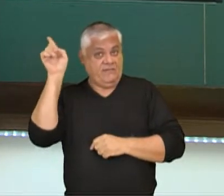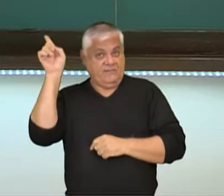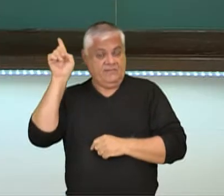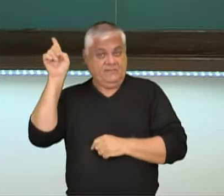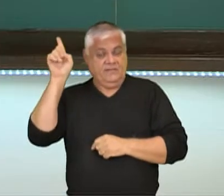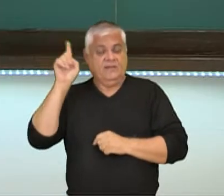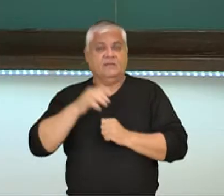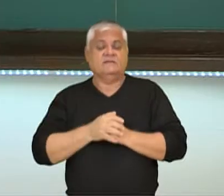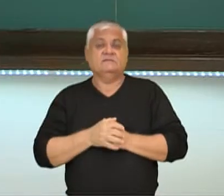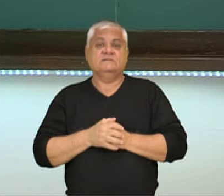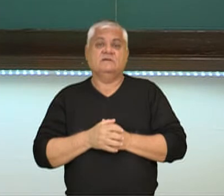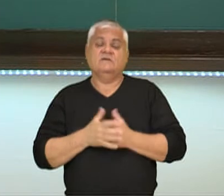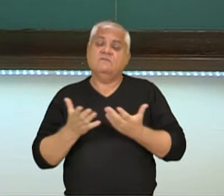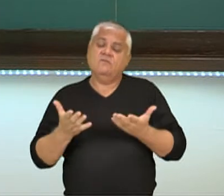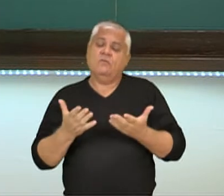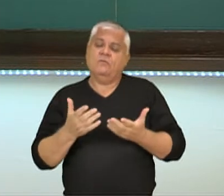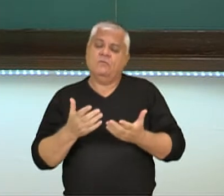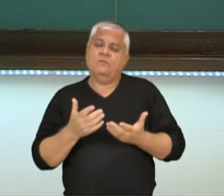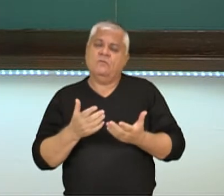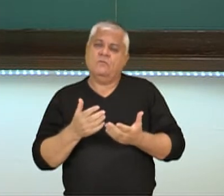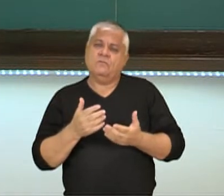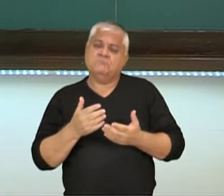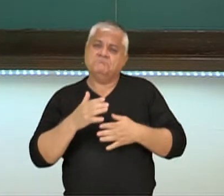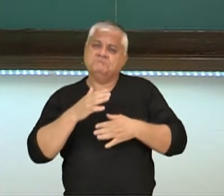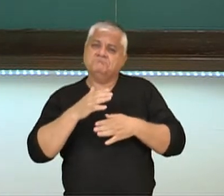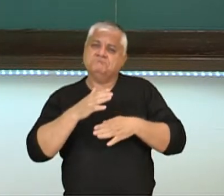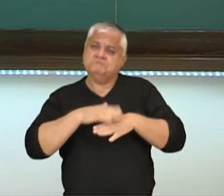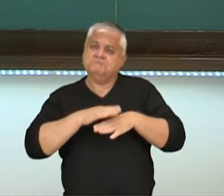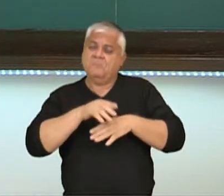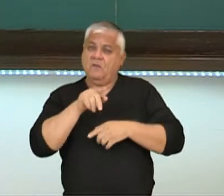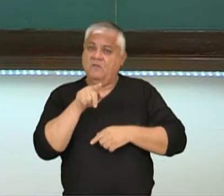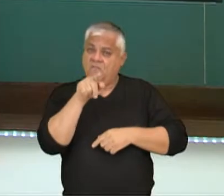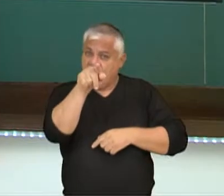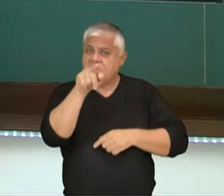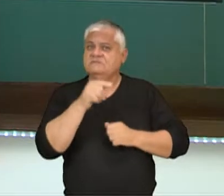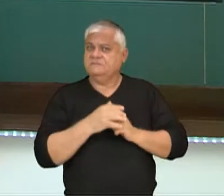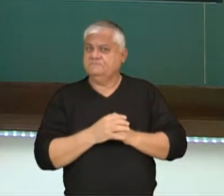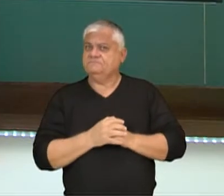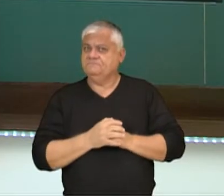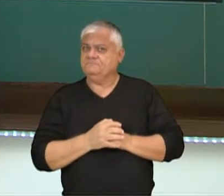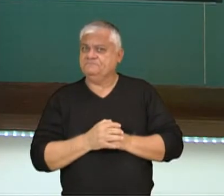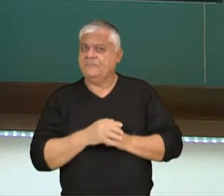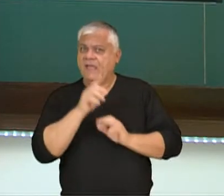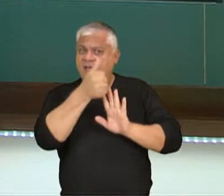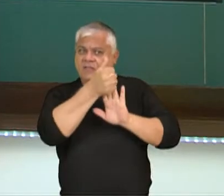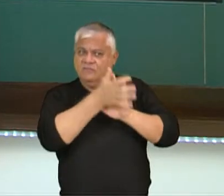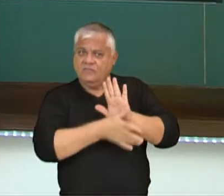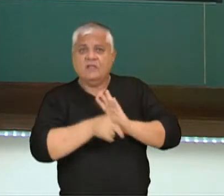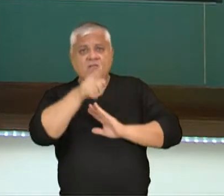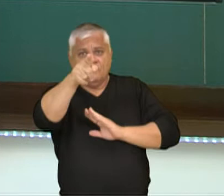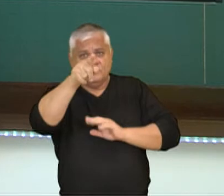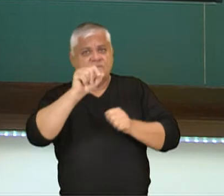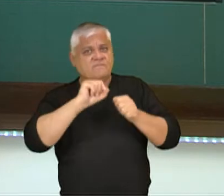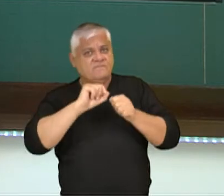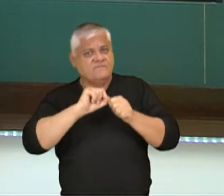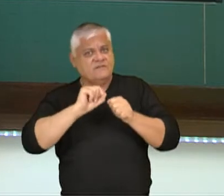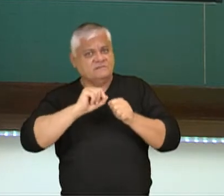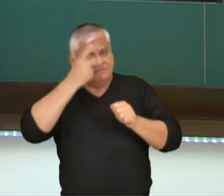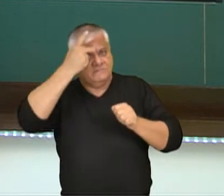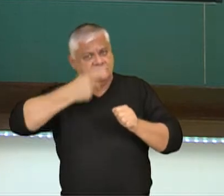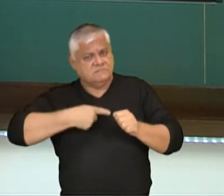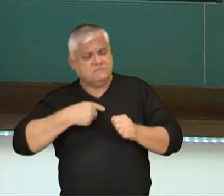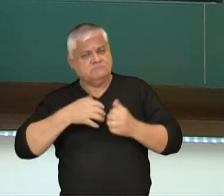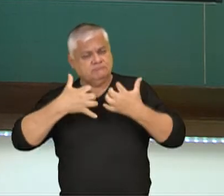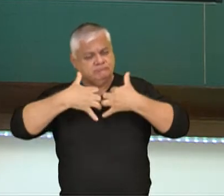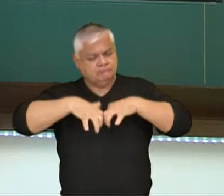nesse próximo slide, eu vou propor uma atividade para você, só que, querido aluno, essa atividade vai ficar para você, para você